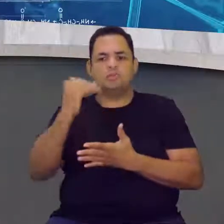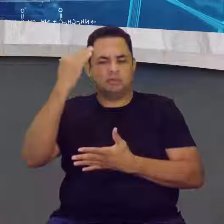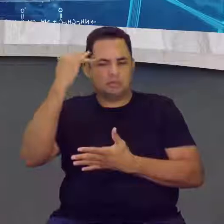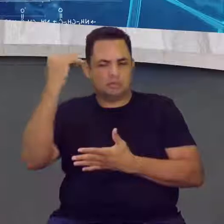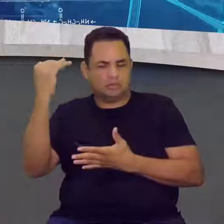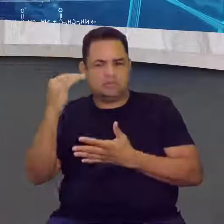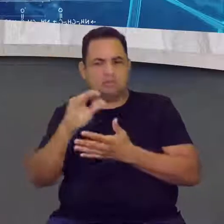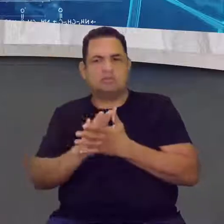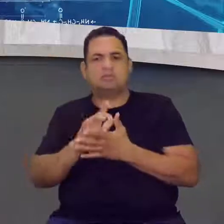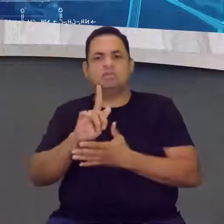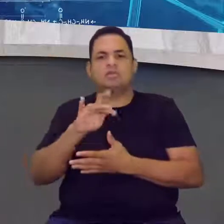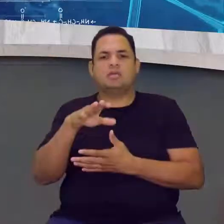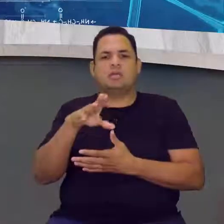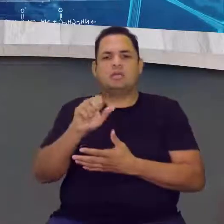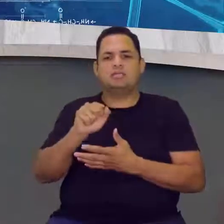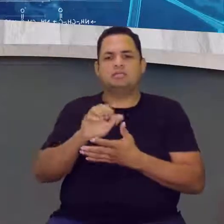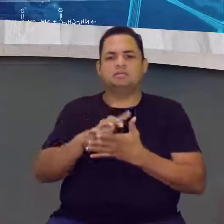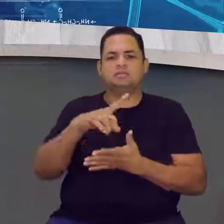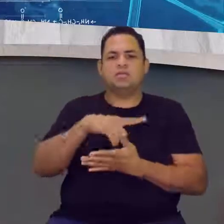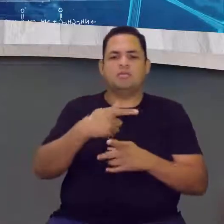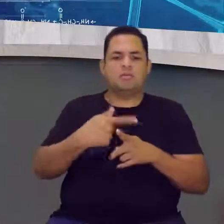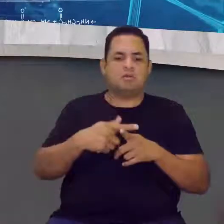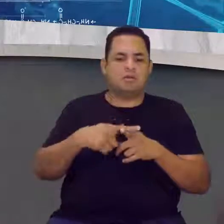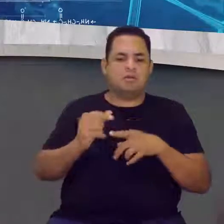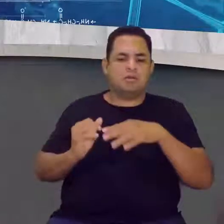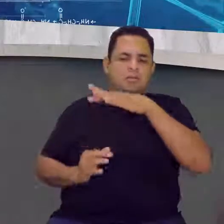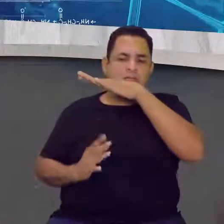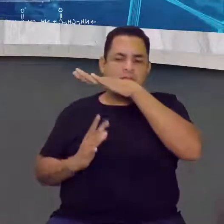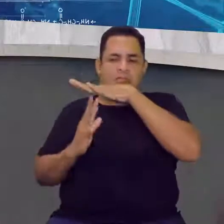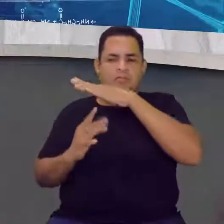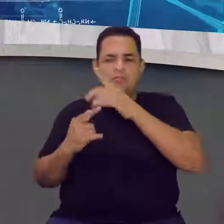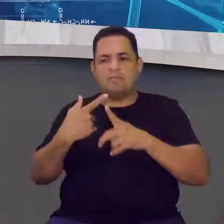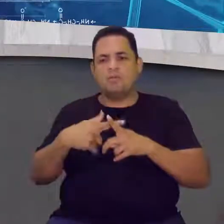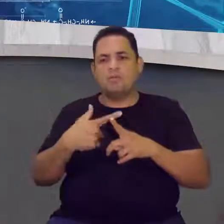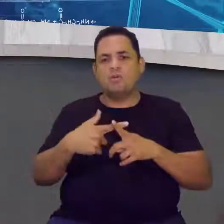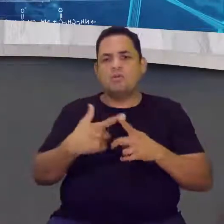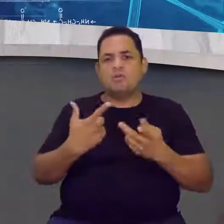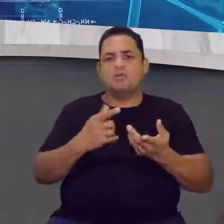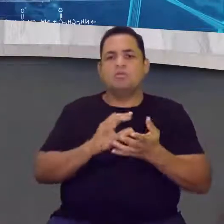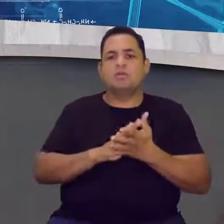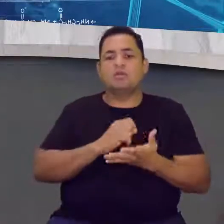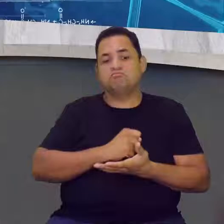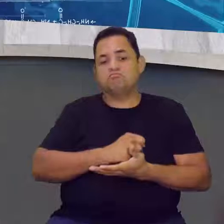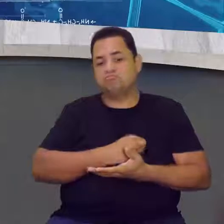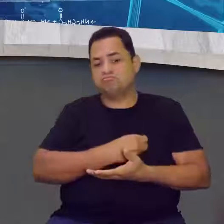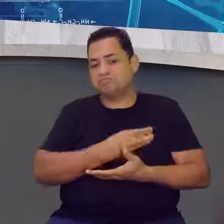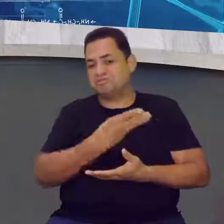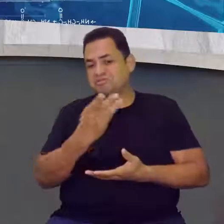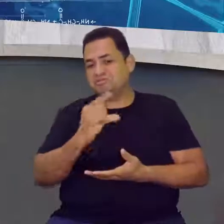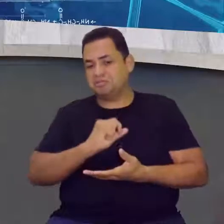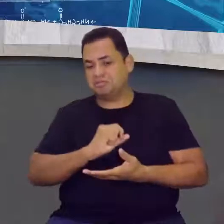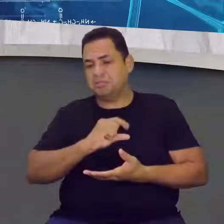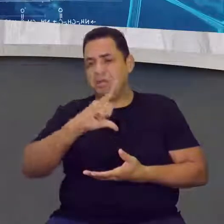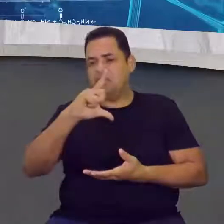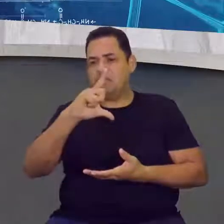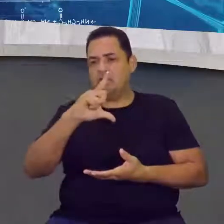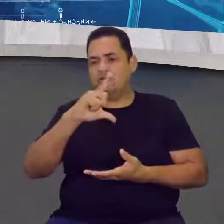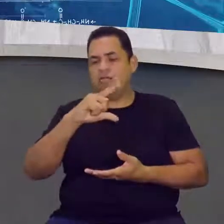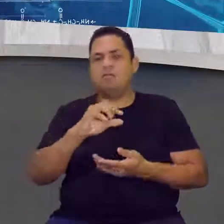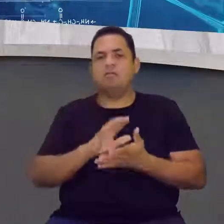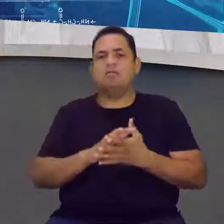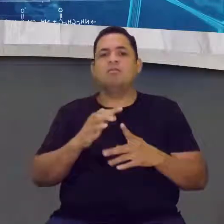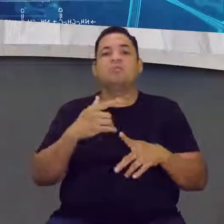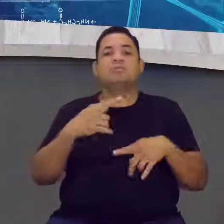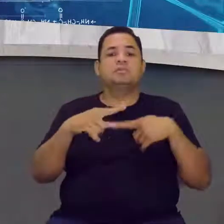um gás problemático para o efeito estufa, porque ele é o que se encontra em maior concentração, seguido do